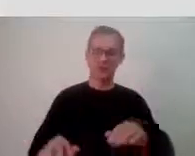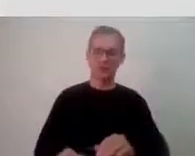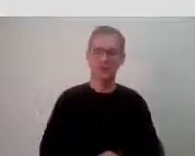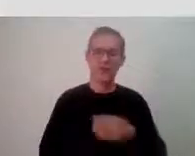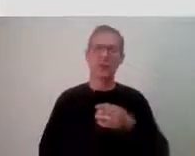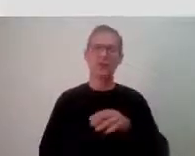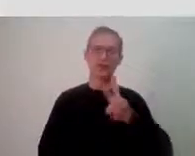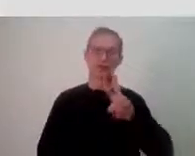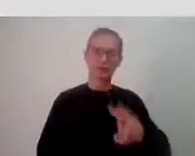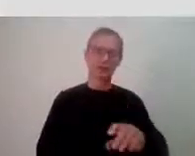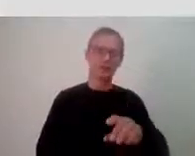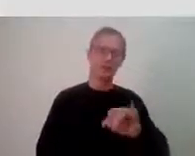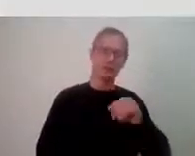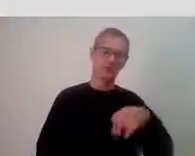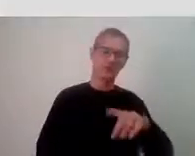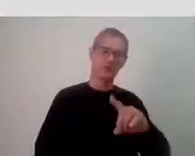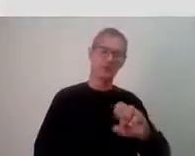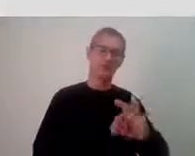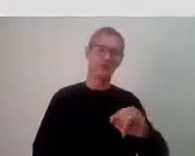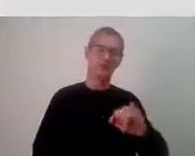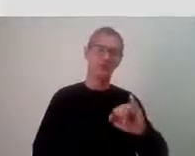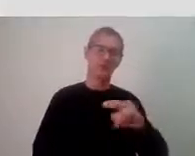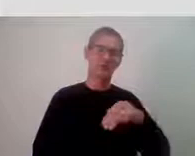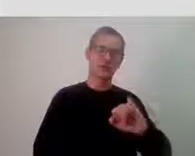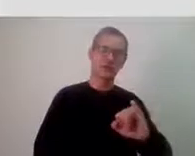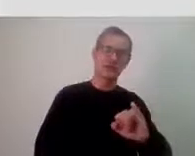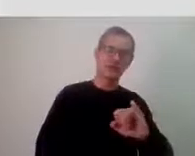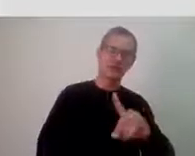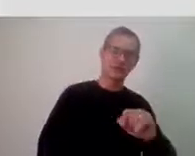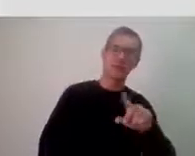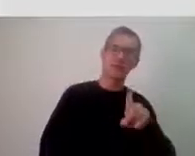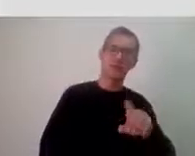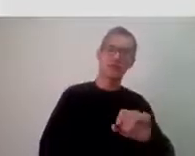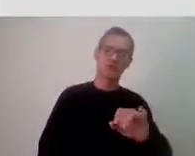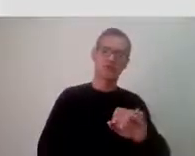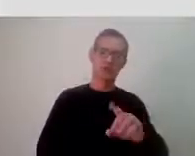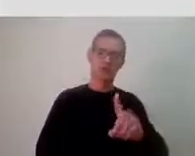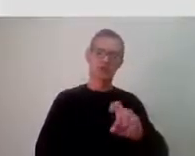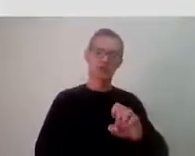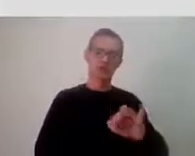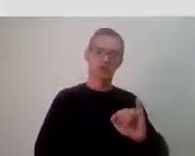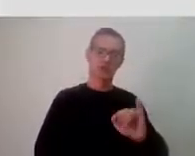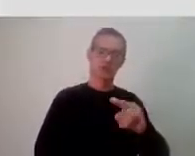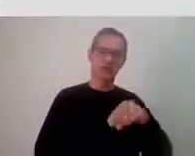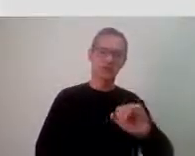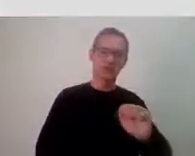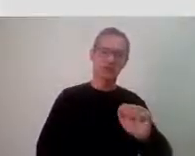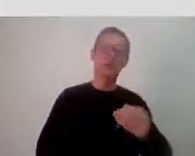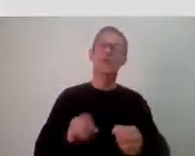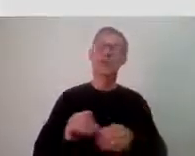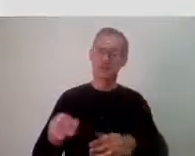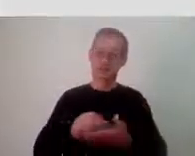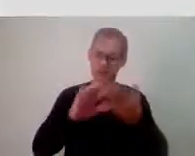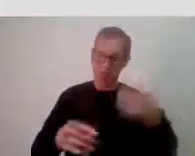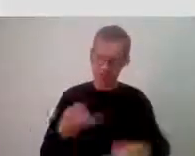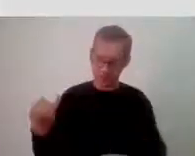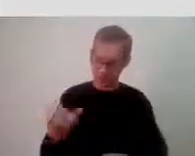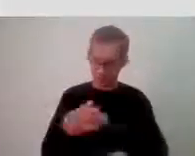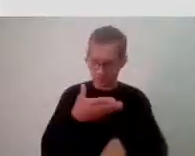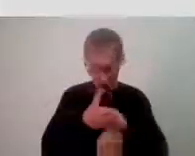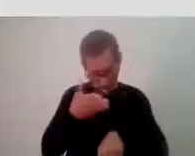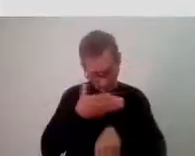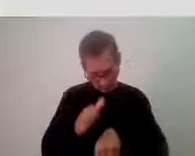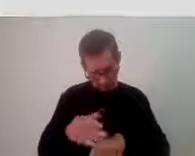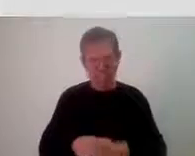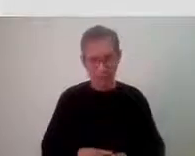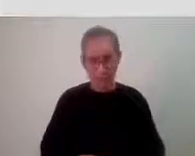uma definida. Faça. Essa atividade ela é essencial para que você, né, coloque em